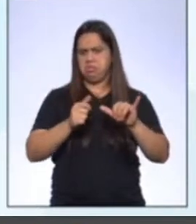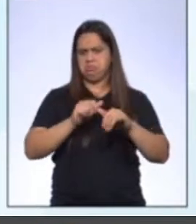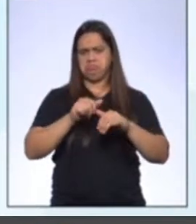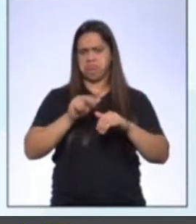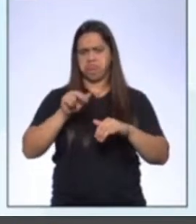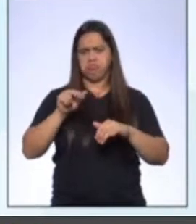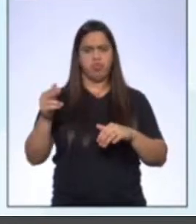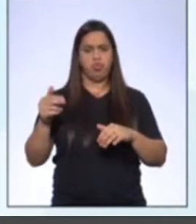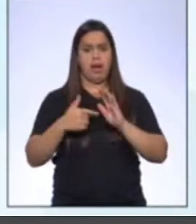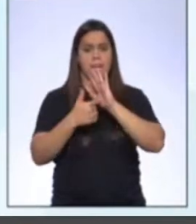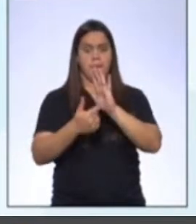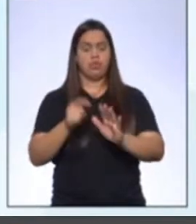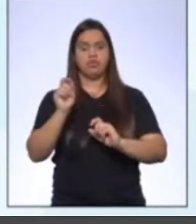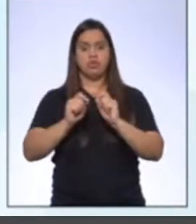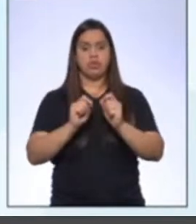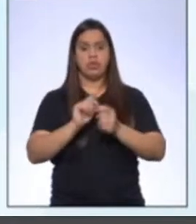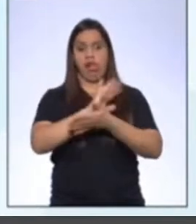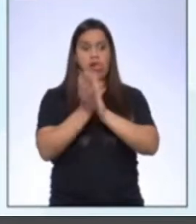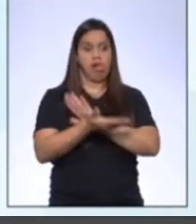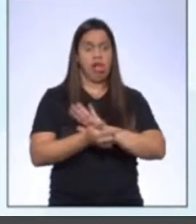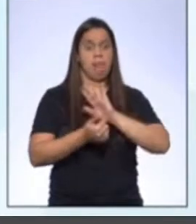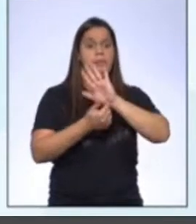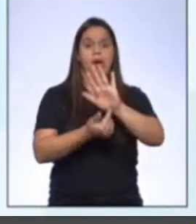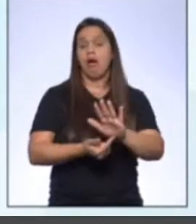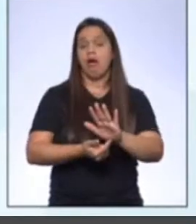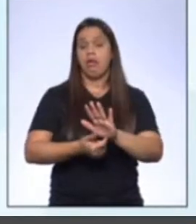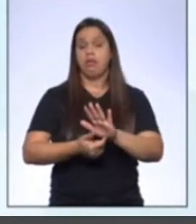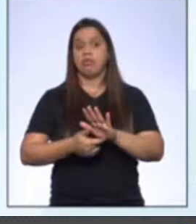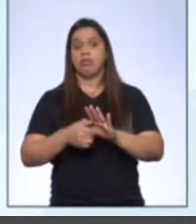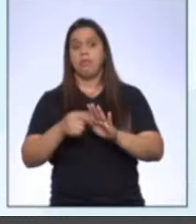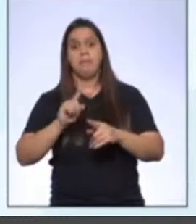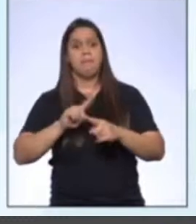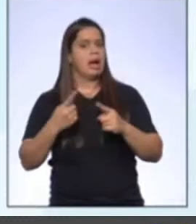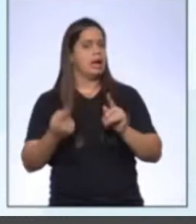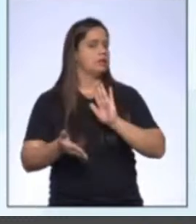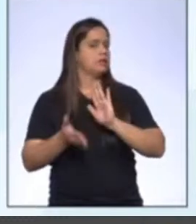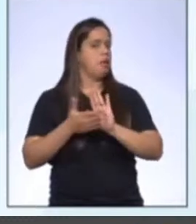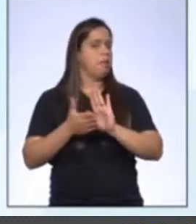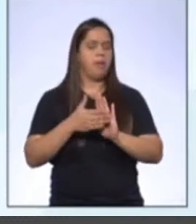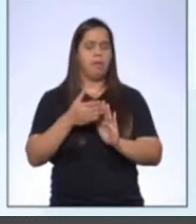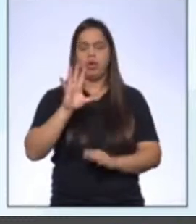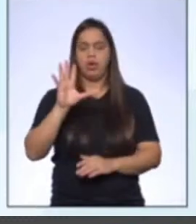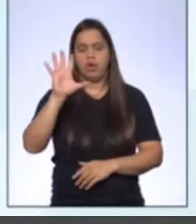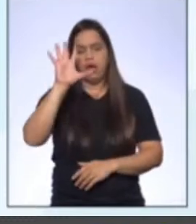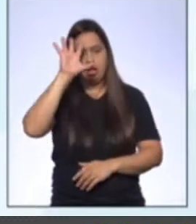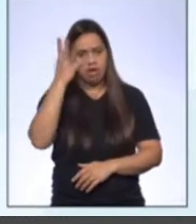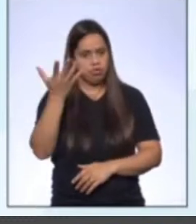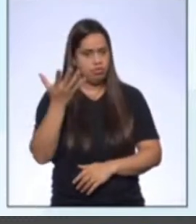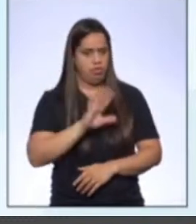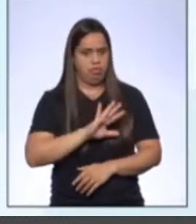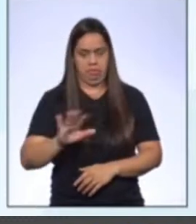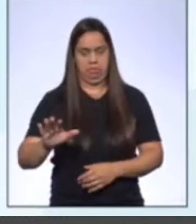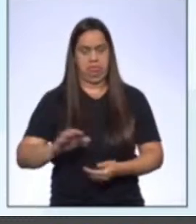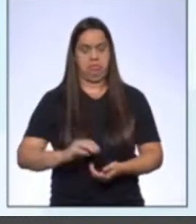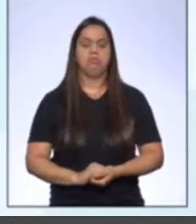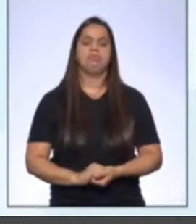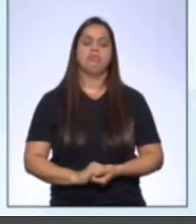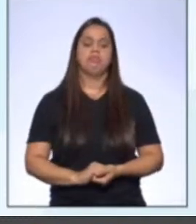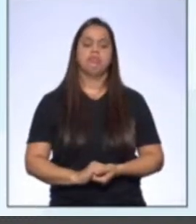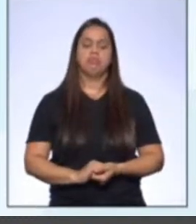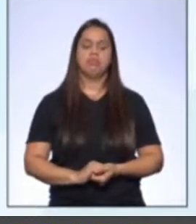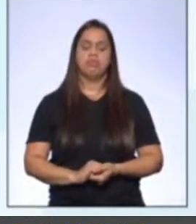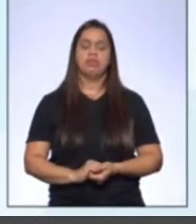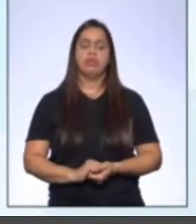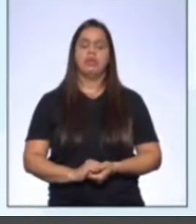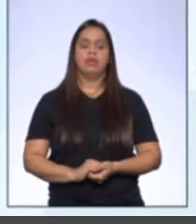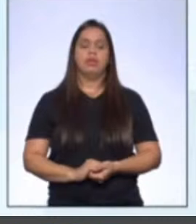muitas tragédias, geralmente, né? Apresentam, mas não propõem solução. Não tem um desfecho. Então, vamos olhar as outras,